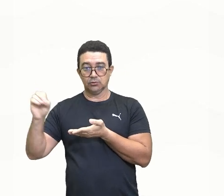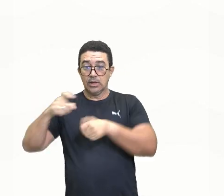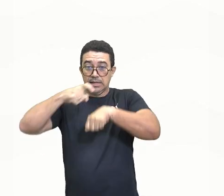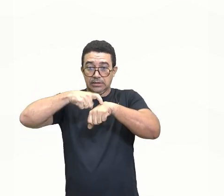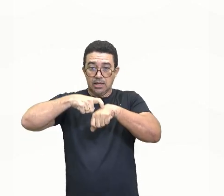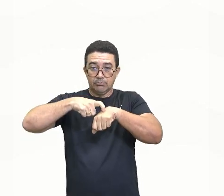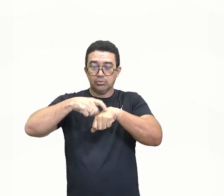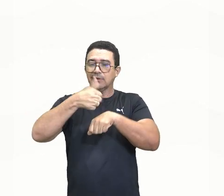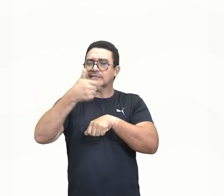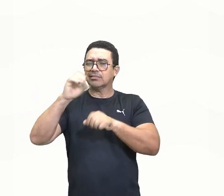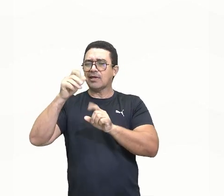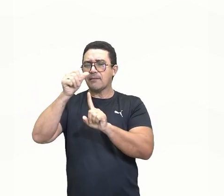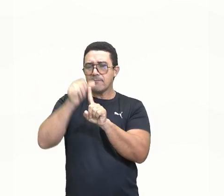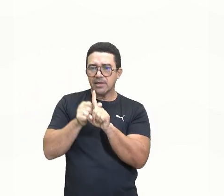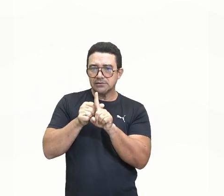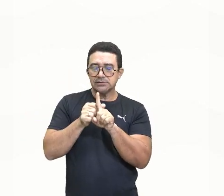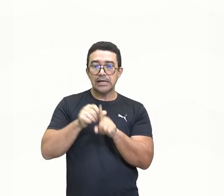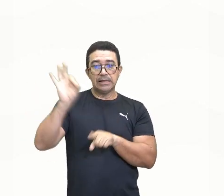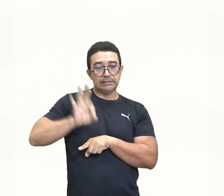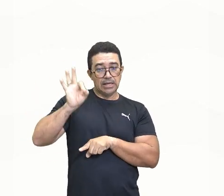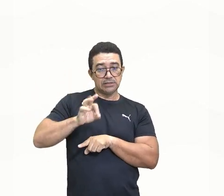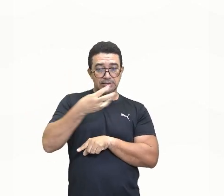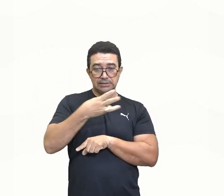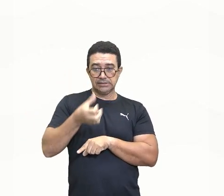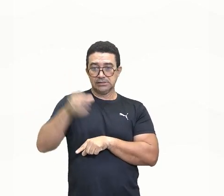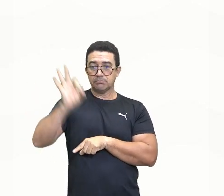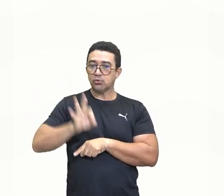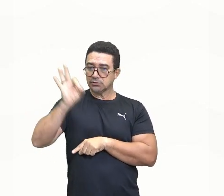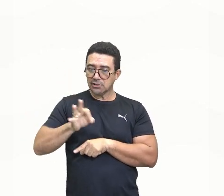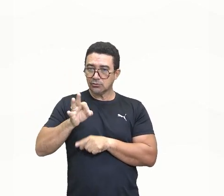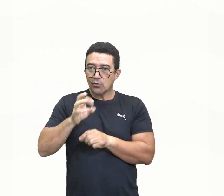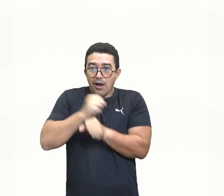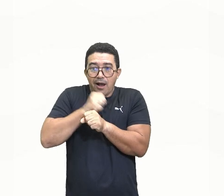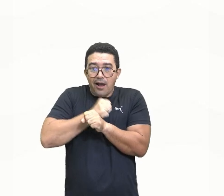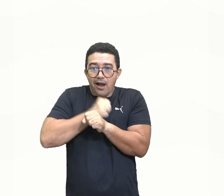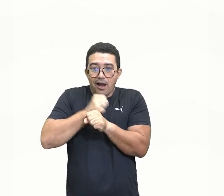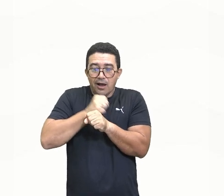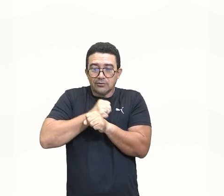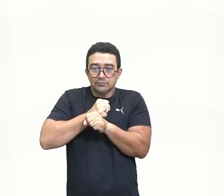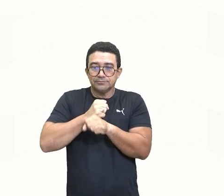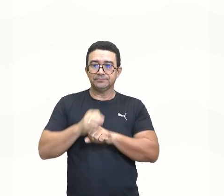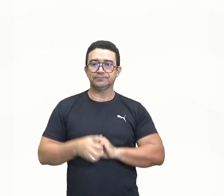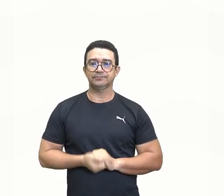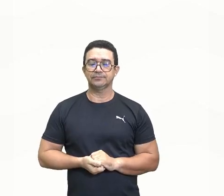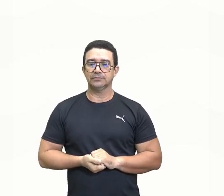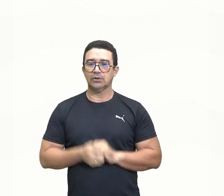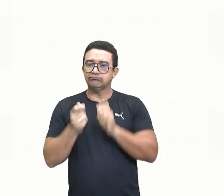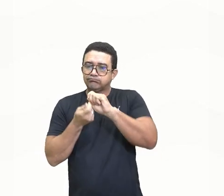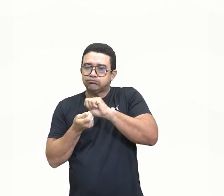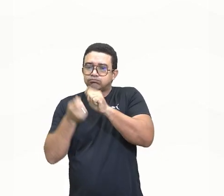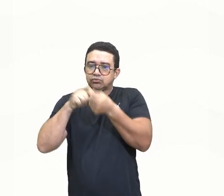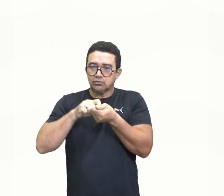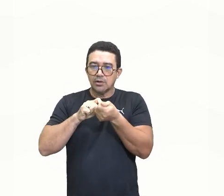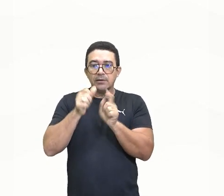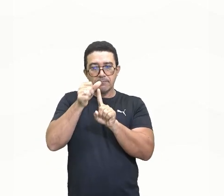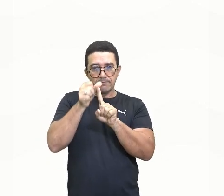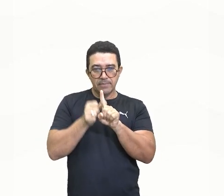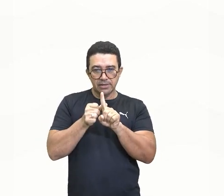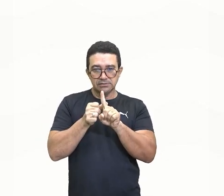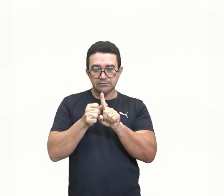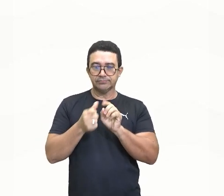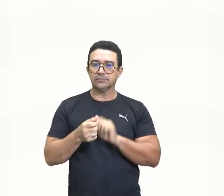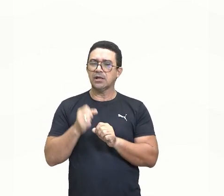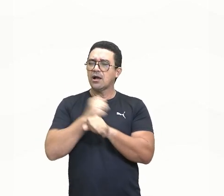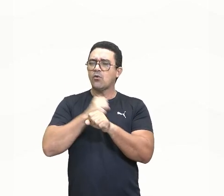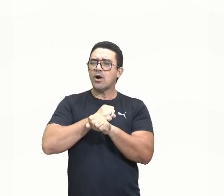tempo, 10 meses. A taxa, 36% ao ano. Vou passar isso para o mês. Um ano